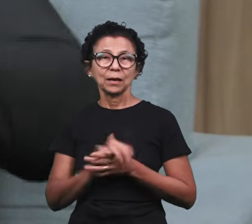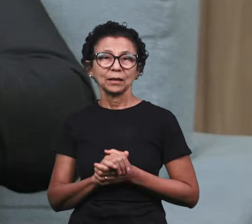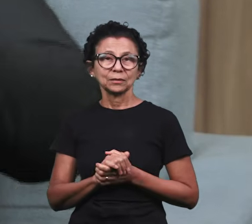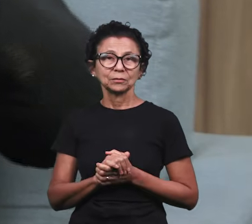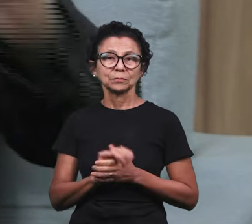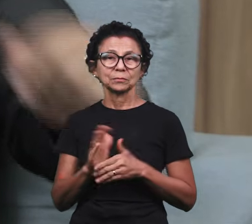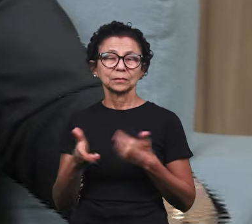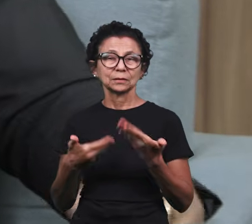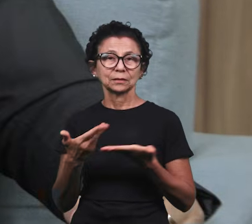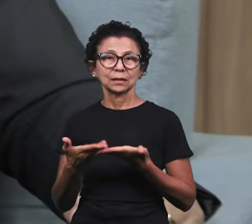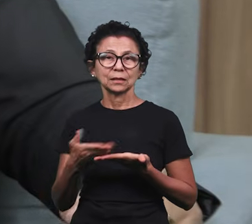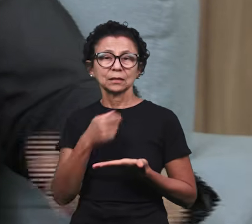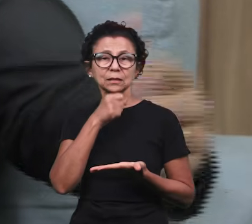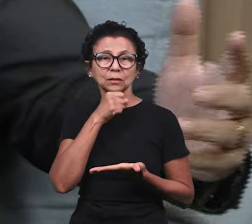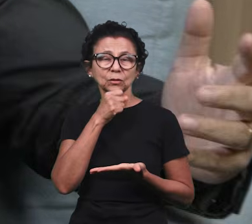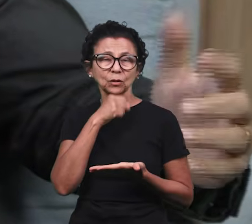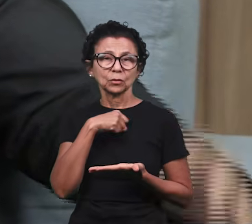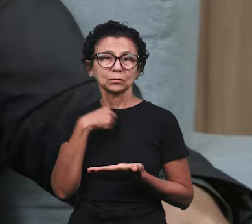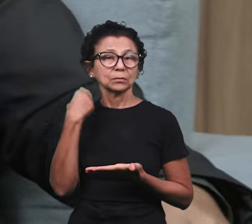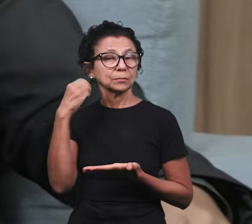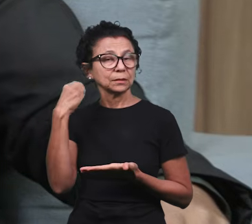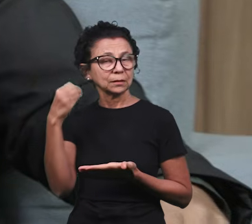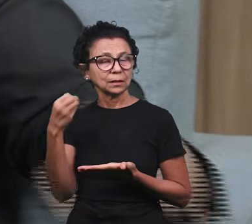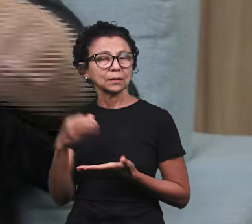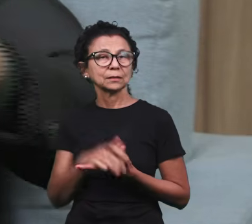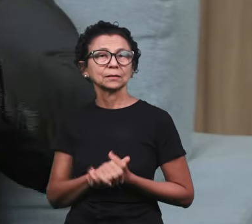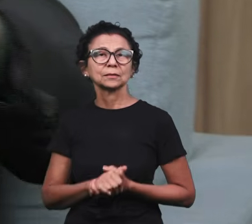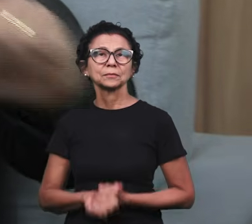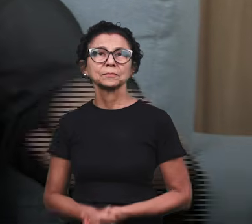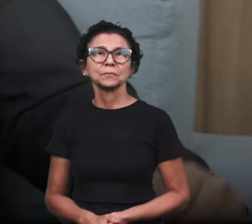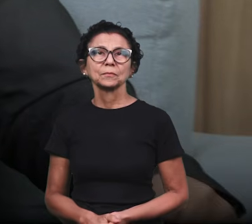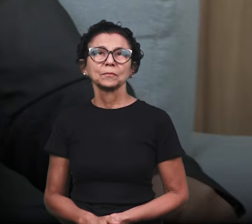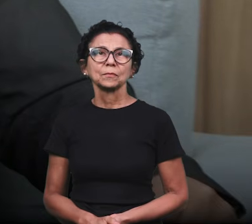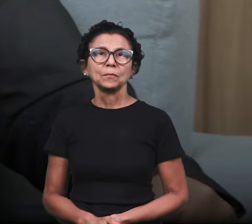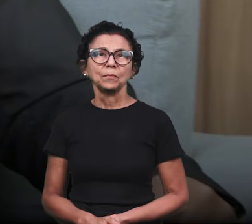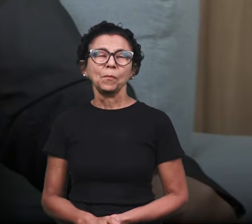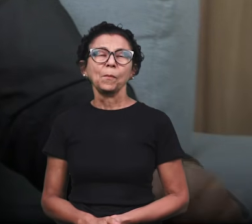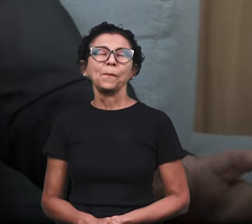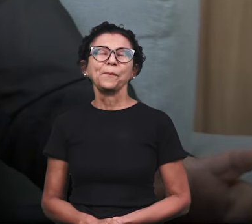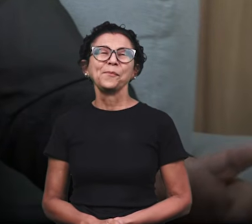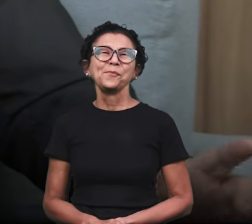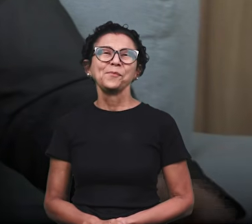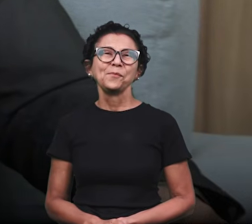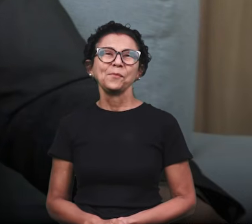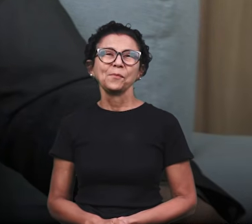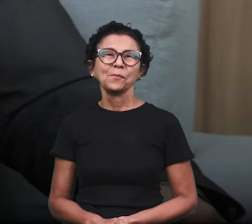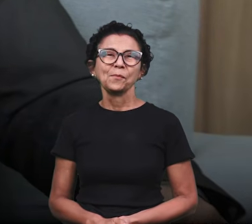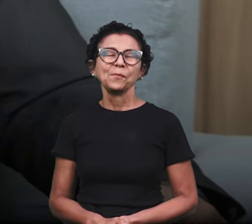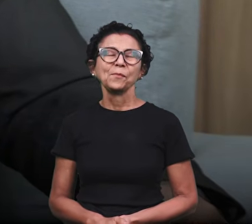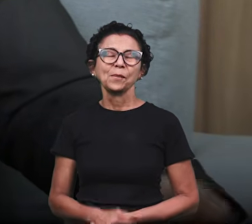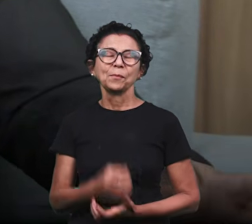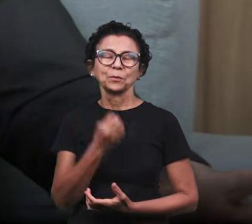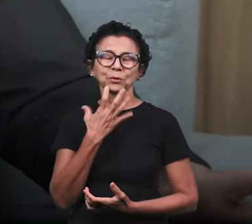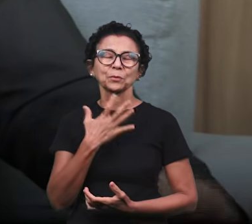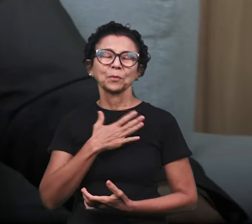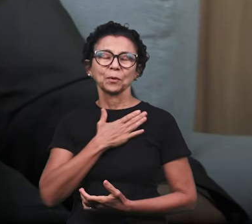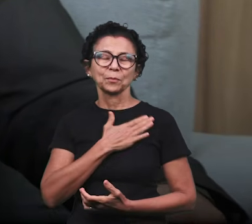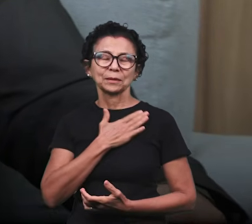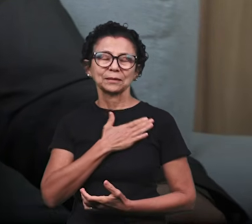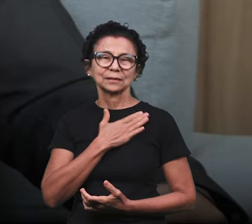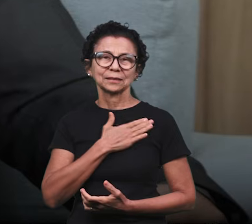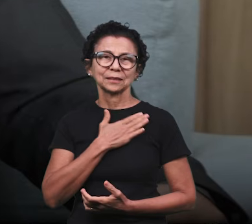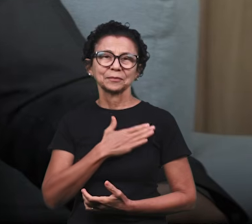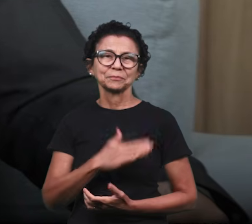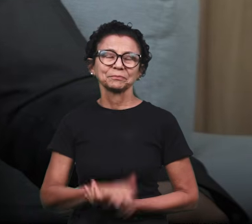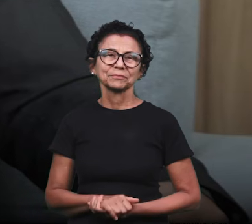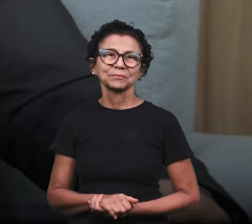idoso, qual assistência que você está recebendo, conta uma experiência, comenta aqui, tá bom? Vai ser muito gratificante aqui receber esse